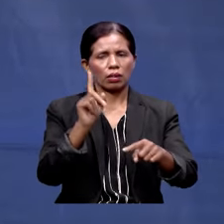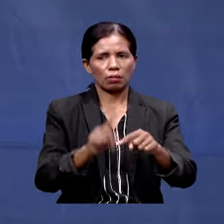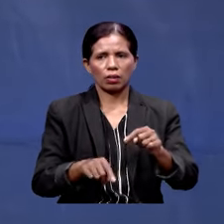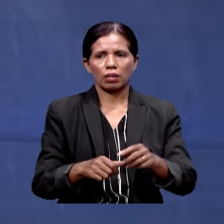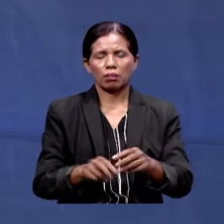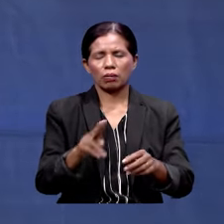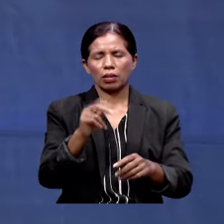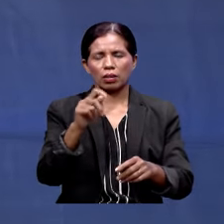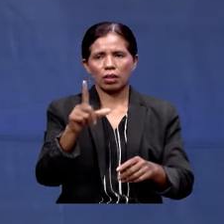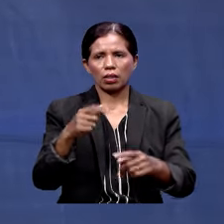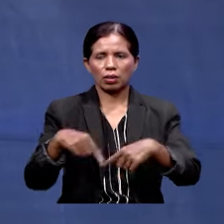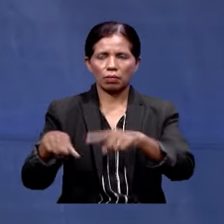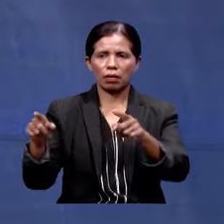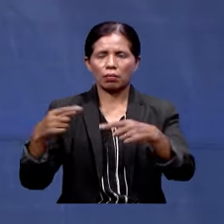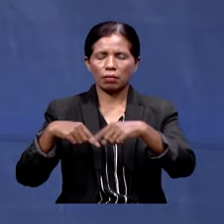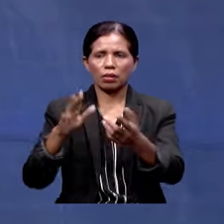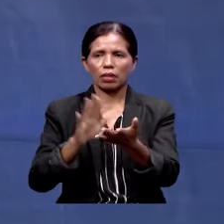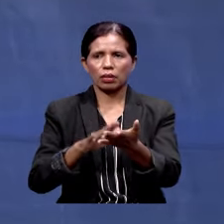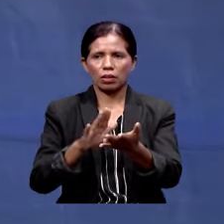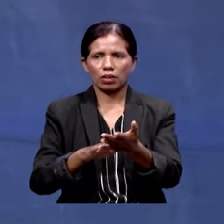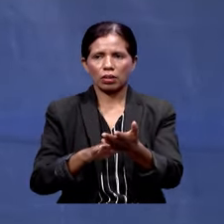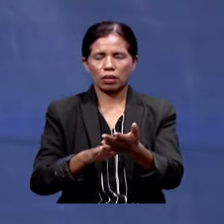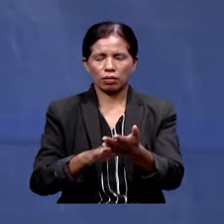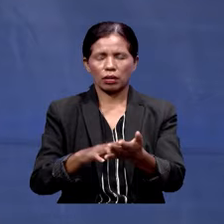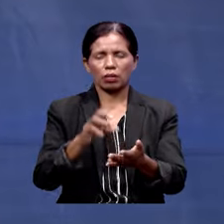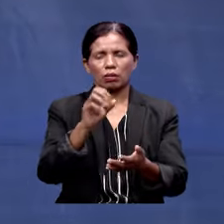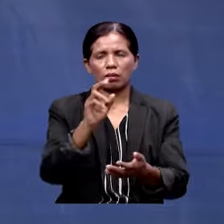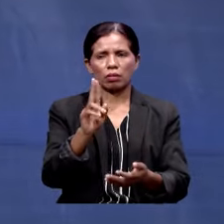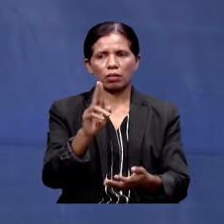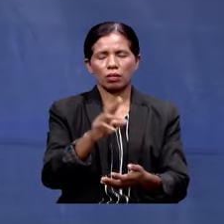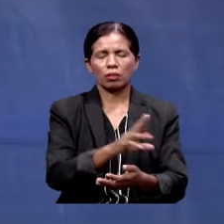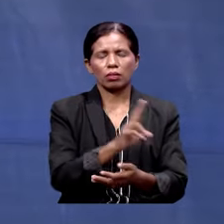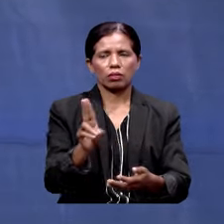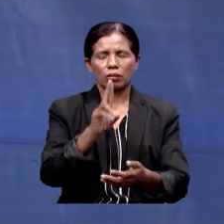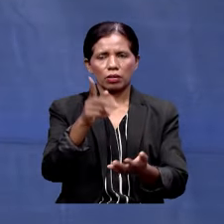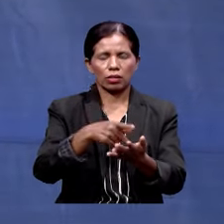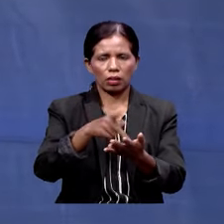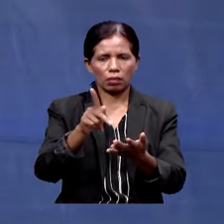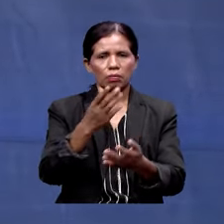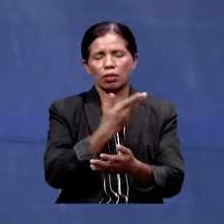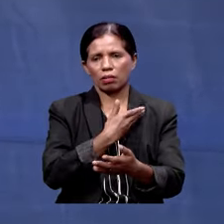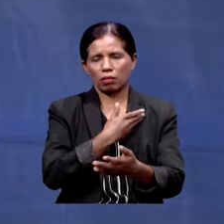ente na vela, até nem tem que bafar de escola. Suasta sira, ho, propinha se bem caro.